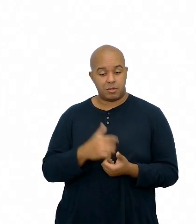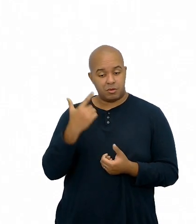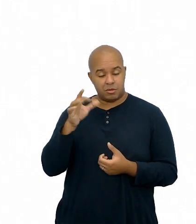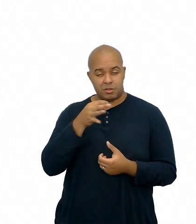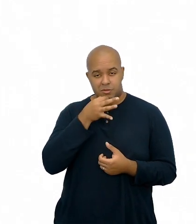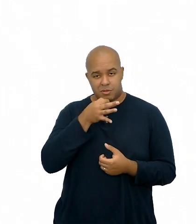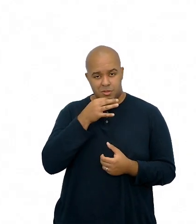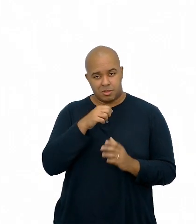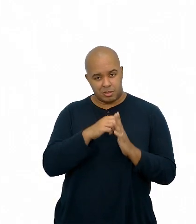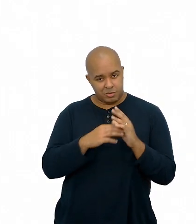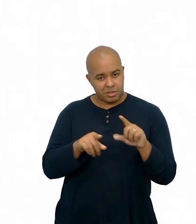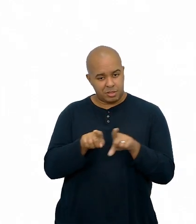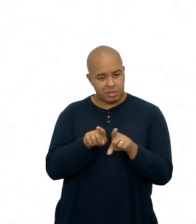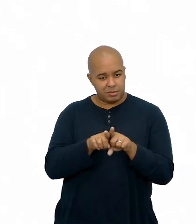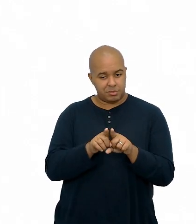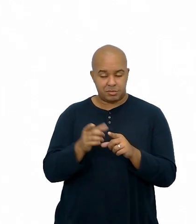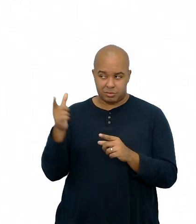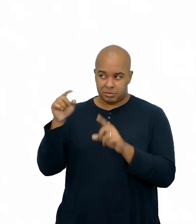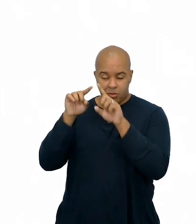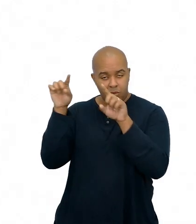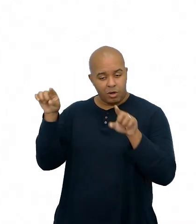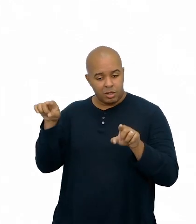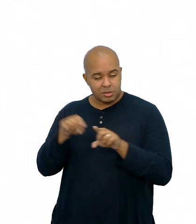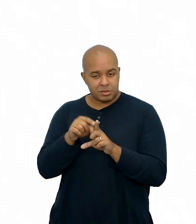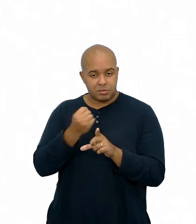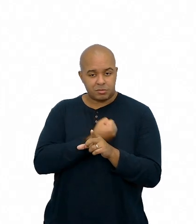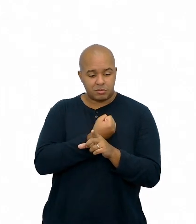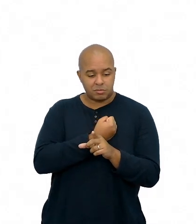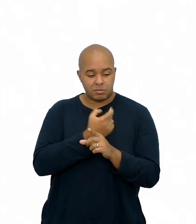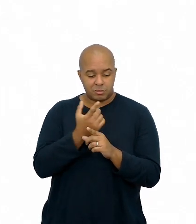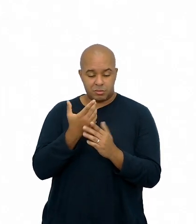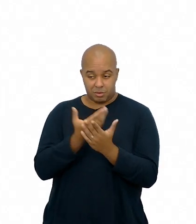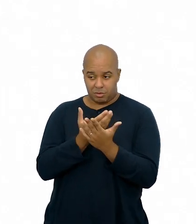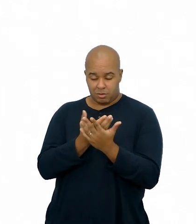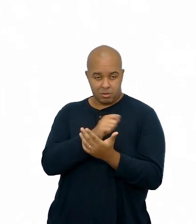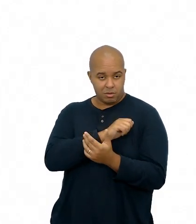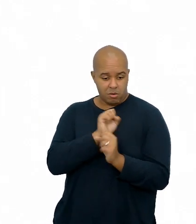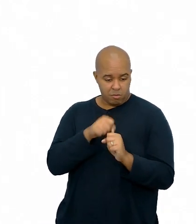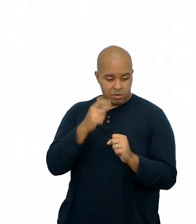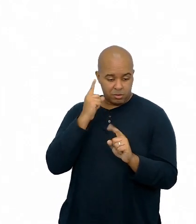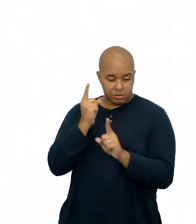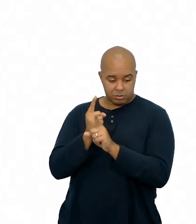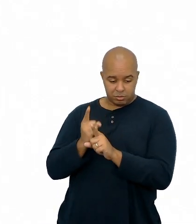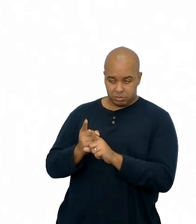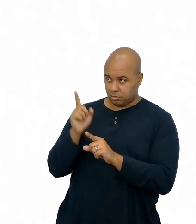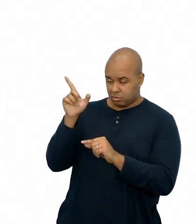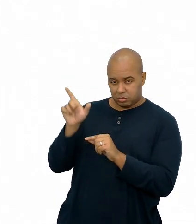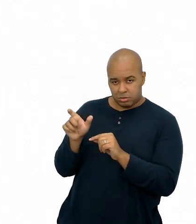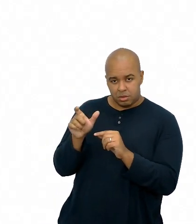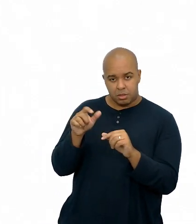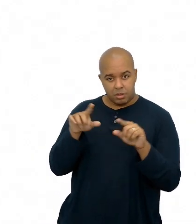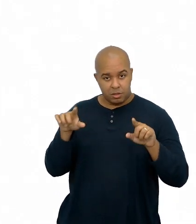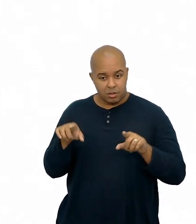Temos uma outra sugestão, um quadro numérico, né? Os estudantes podem identificar nesse quadro